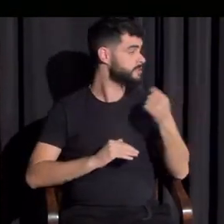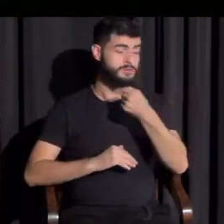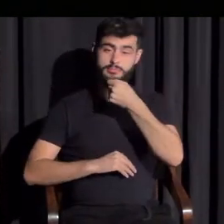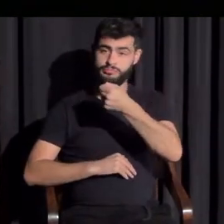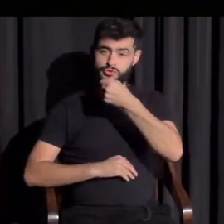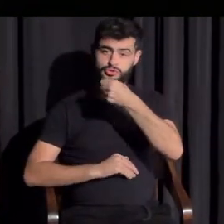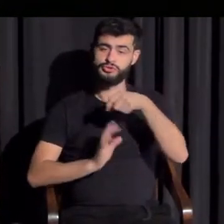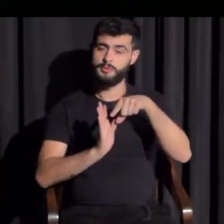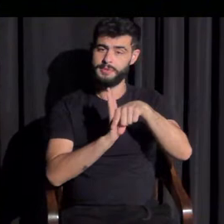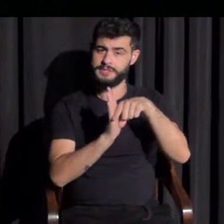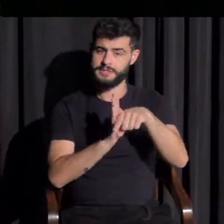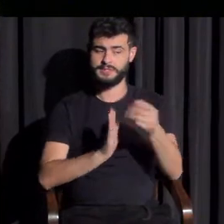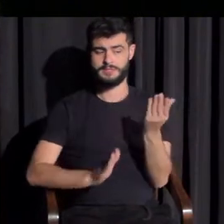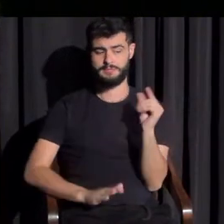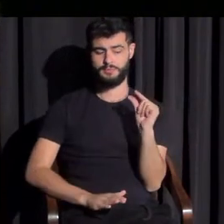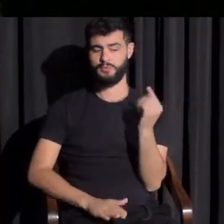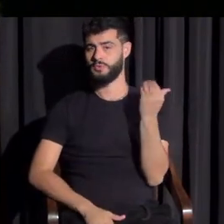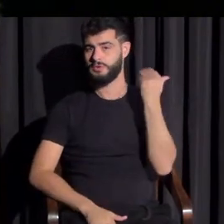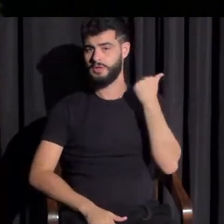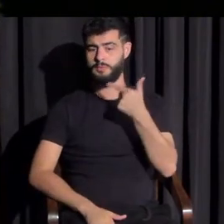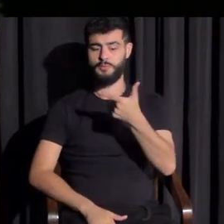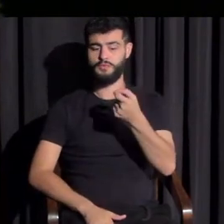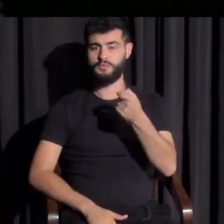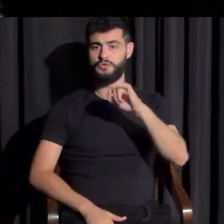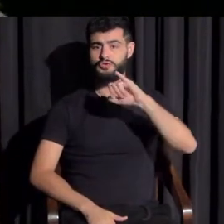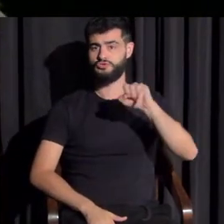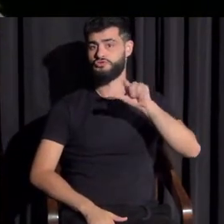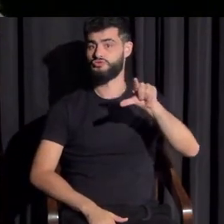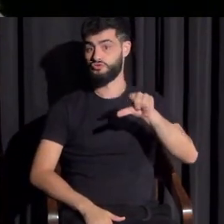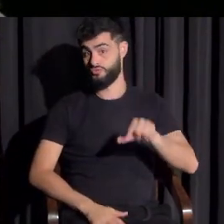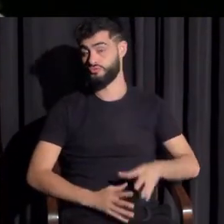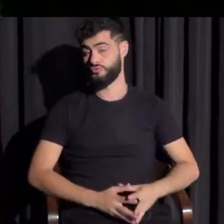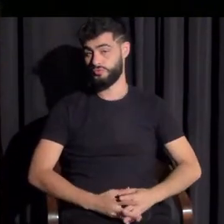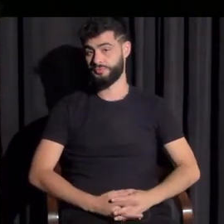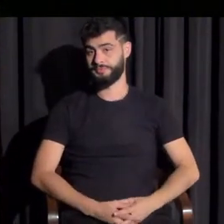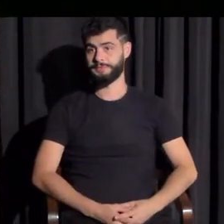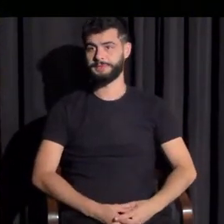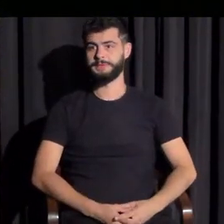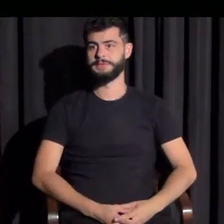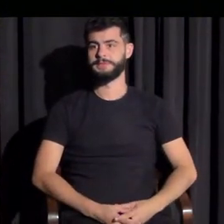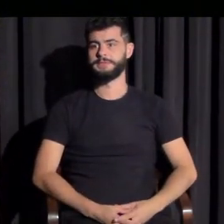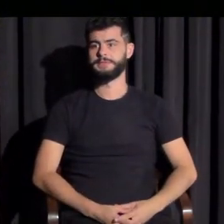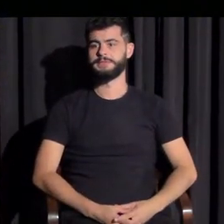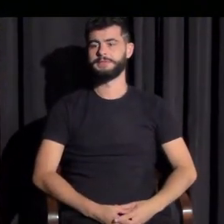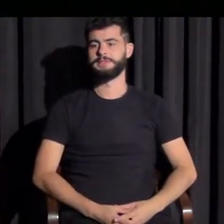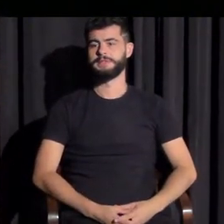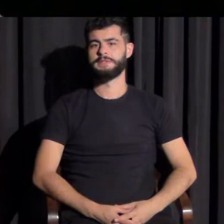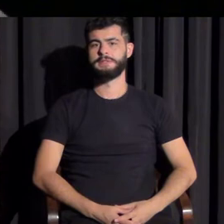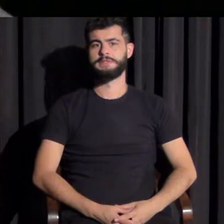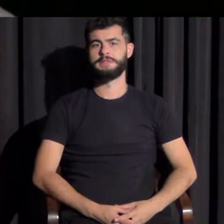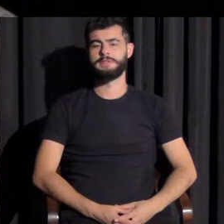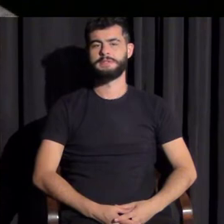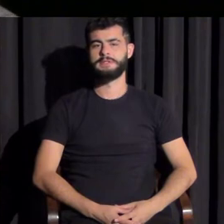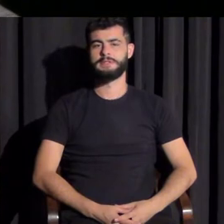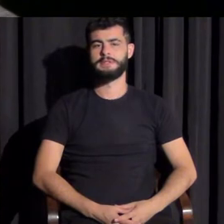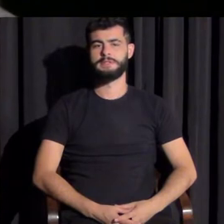né, muito recentemente. E também já